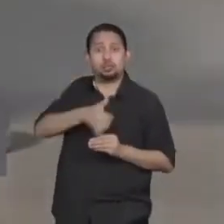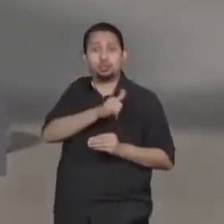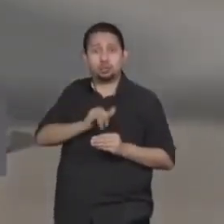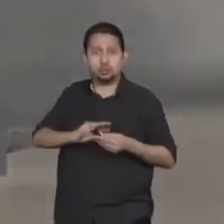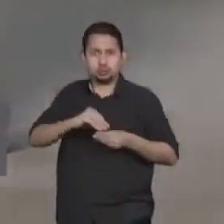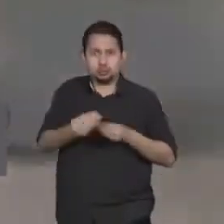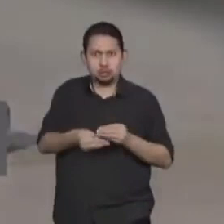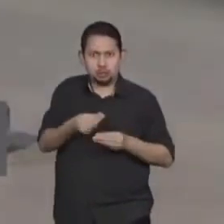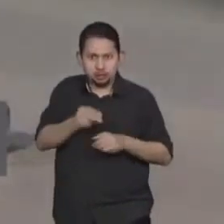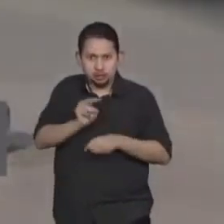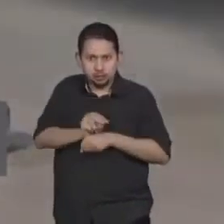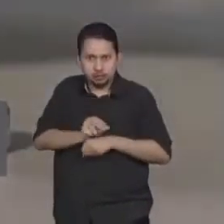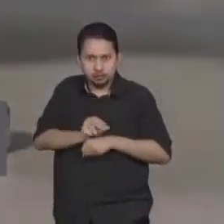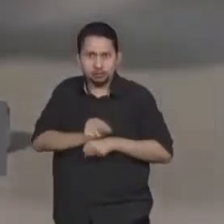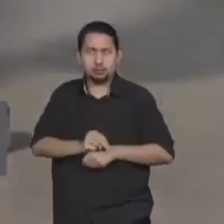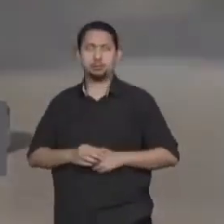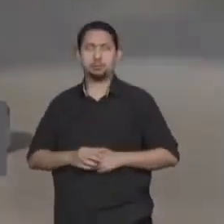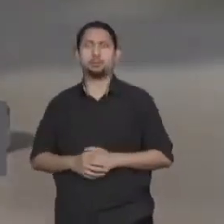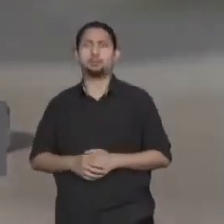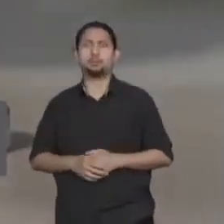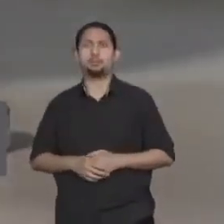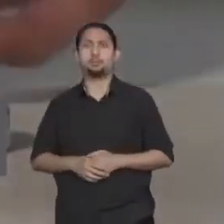ele bem.